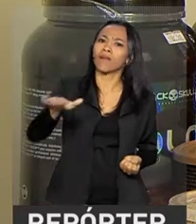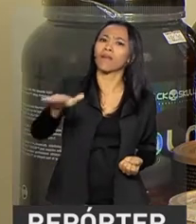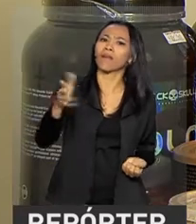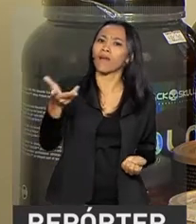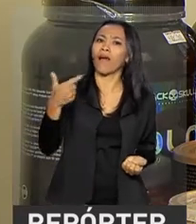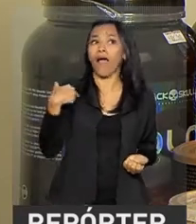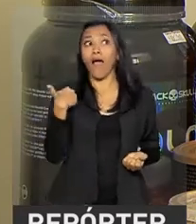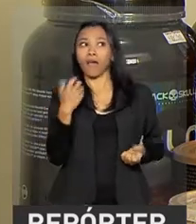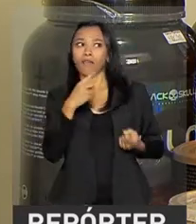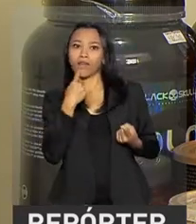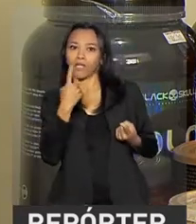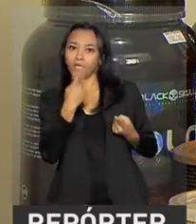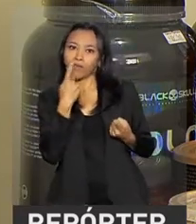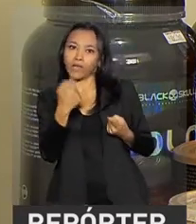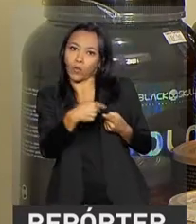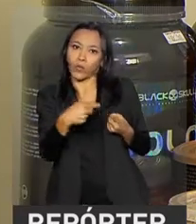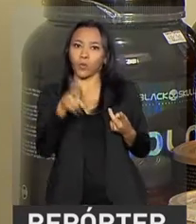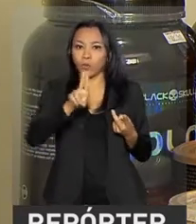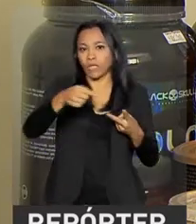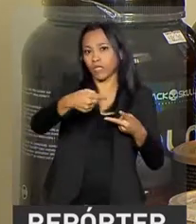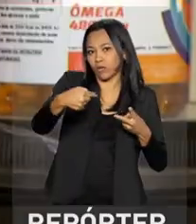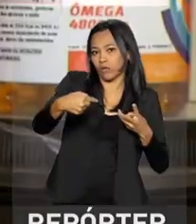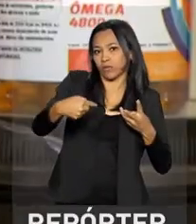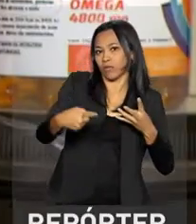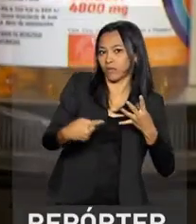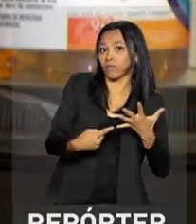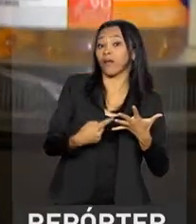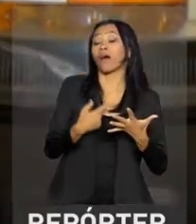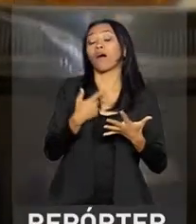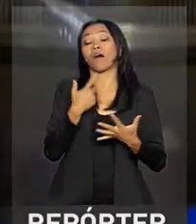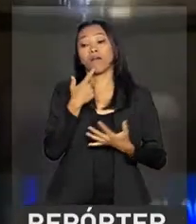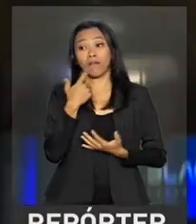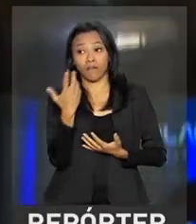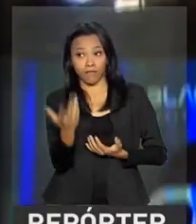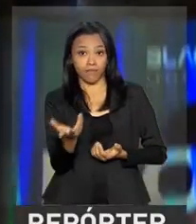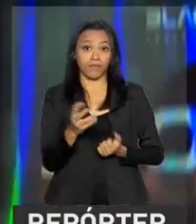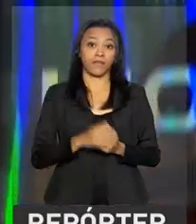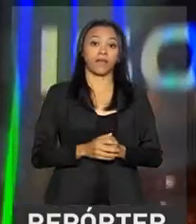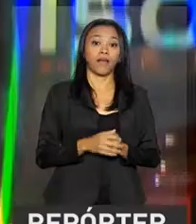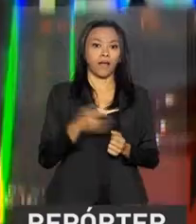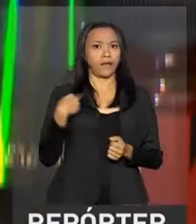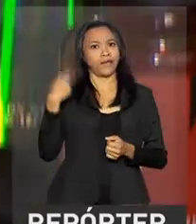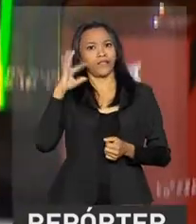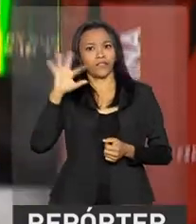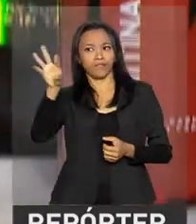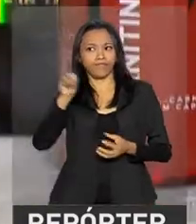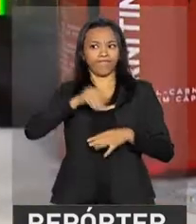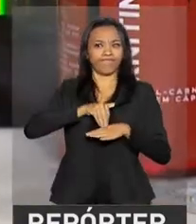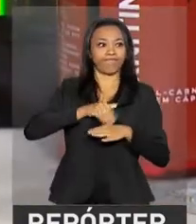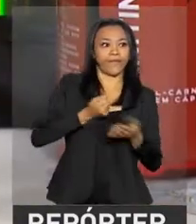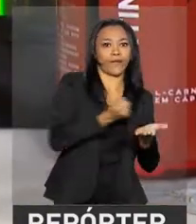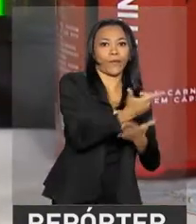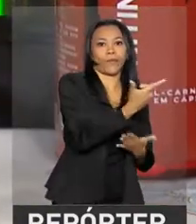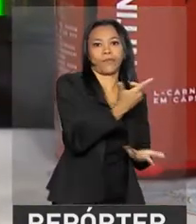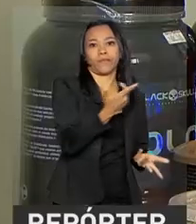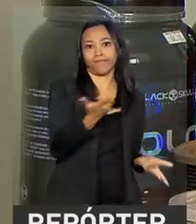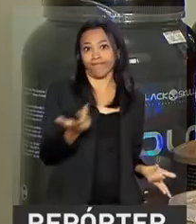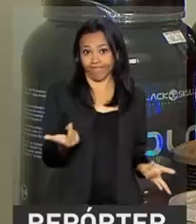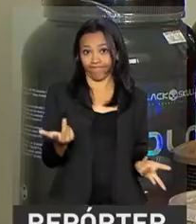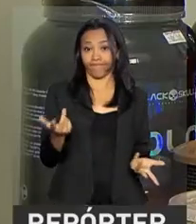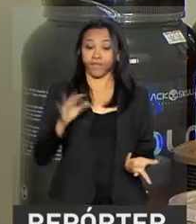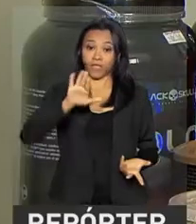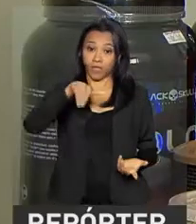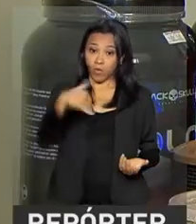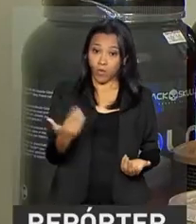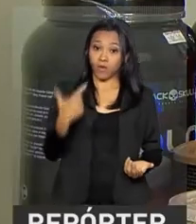proteína tau sem usa esse dever se á depois do treino a gente pega indicações e vai compra e quando